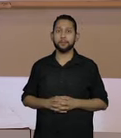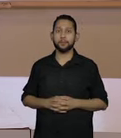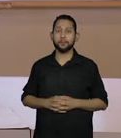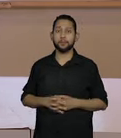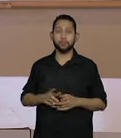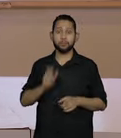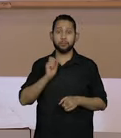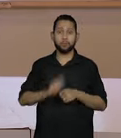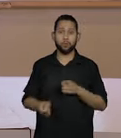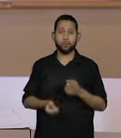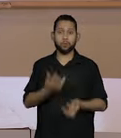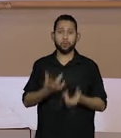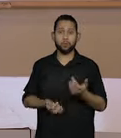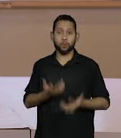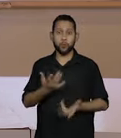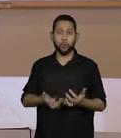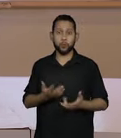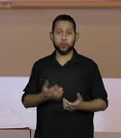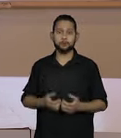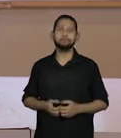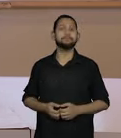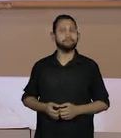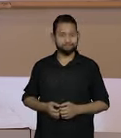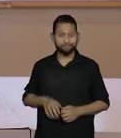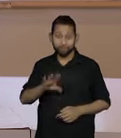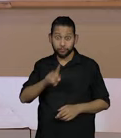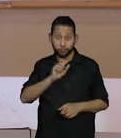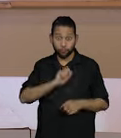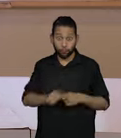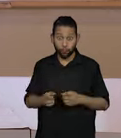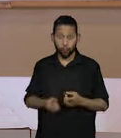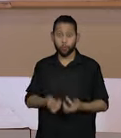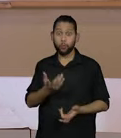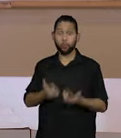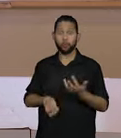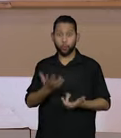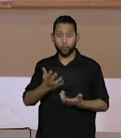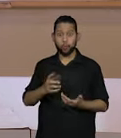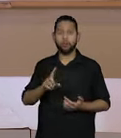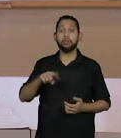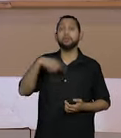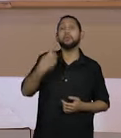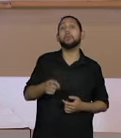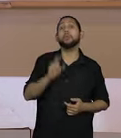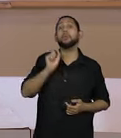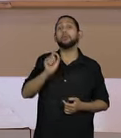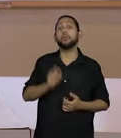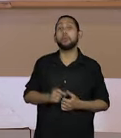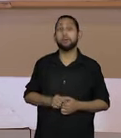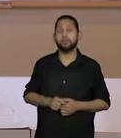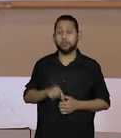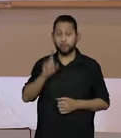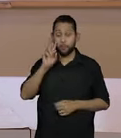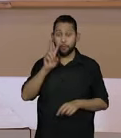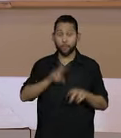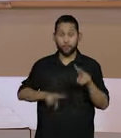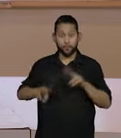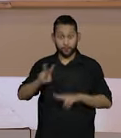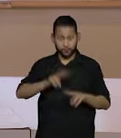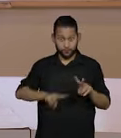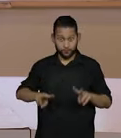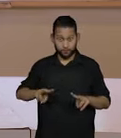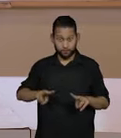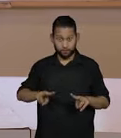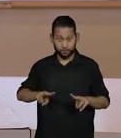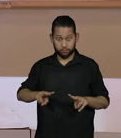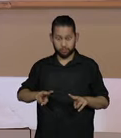colocar fogo. Na hora que a gente colocar fogo, na sequência, a gente vai ver então a reação ocorrendo.